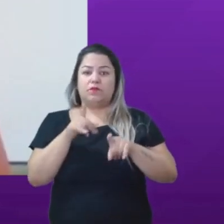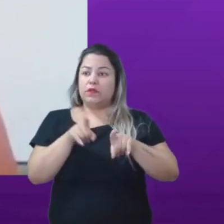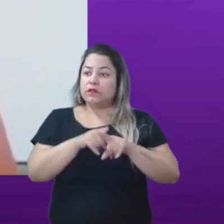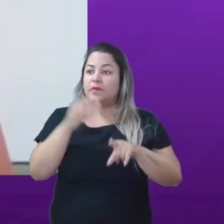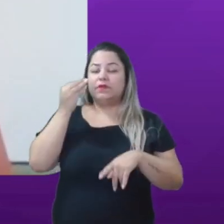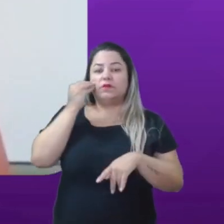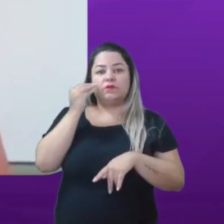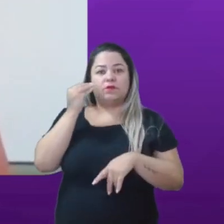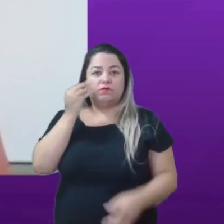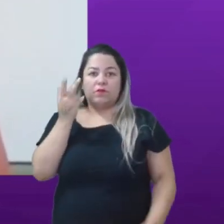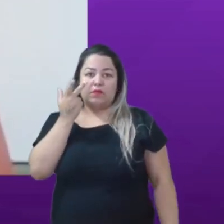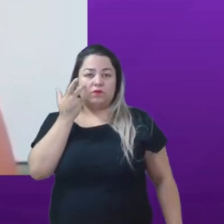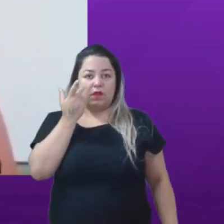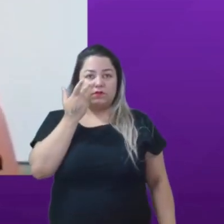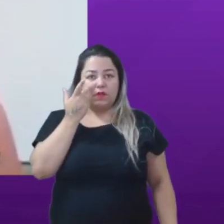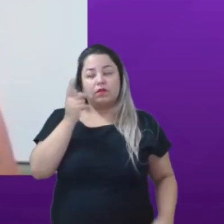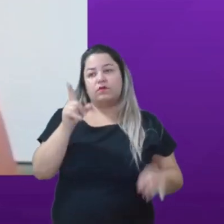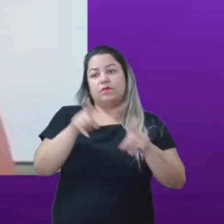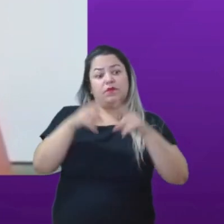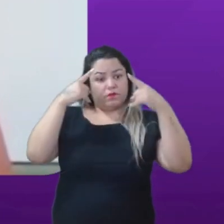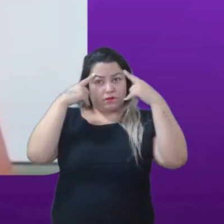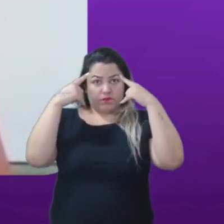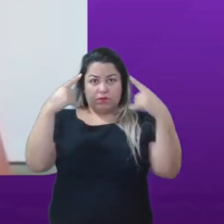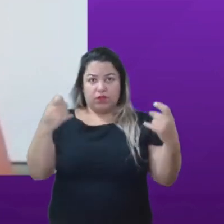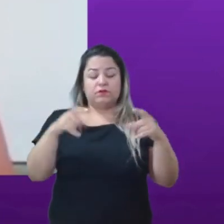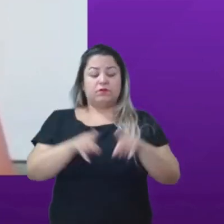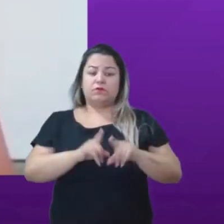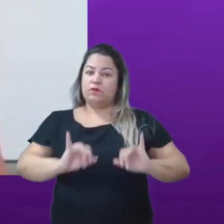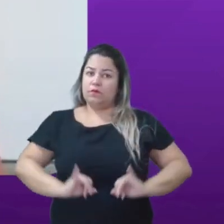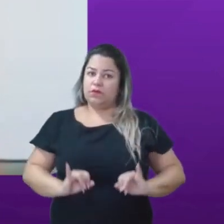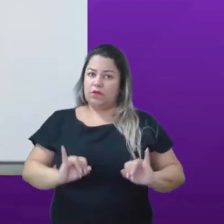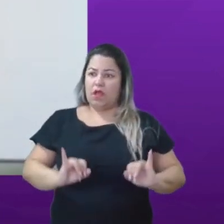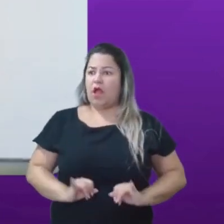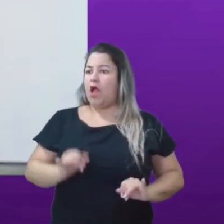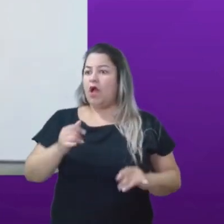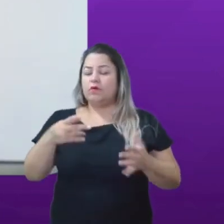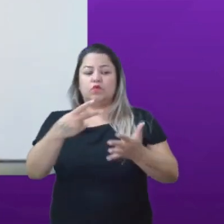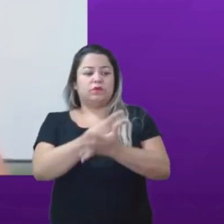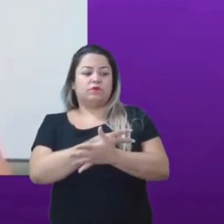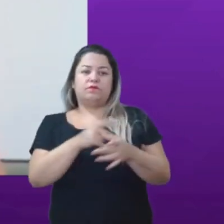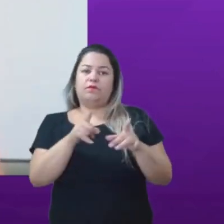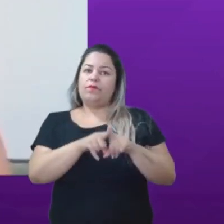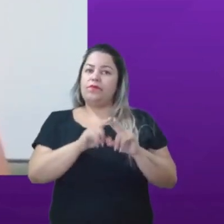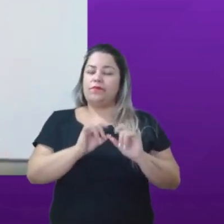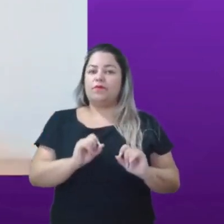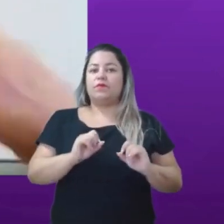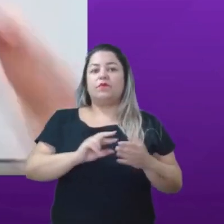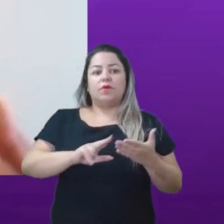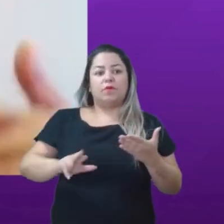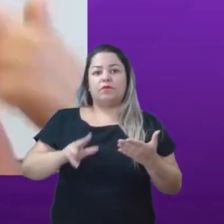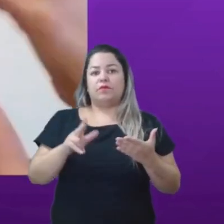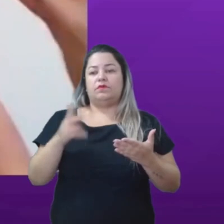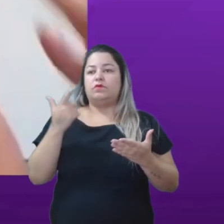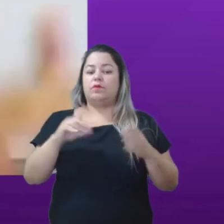tentando naturalizar essas violências que são sofridas, e aí essa construção da ideologia passa muito por uma perspectiva